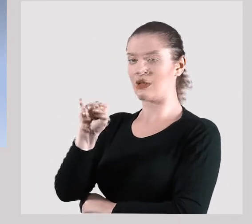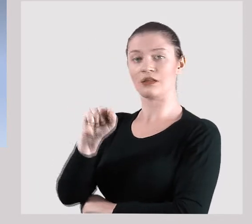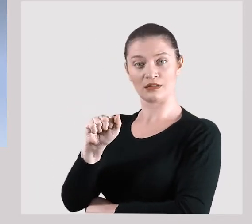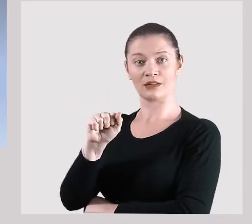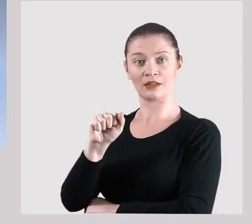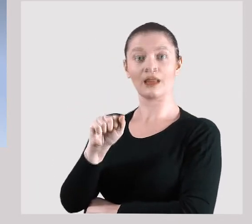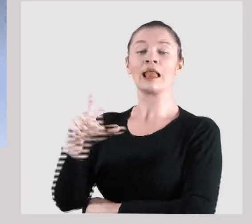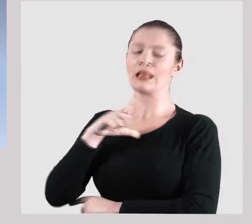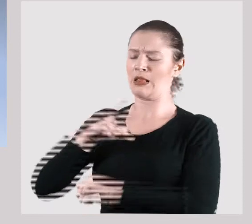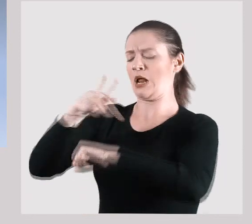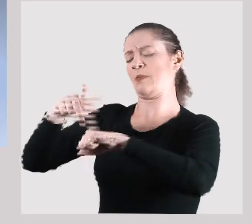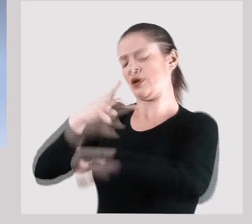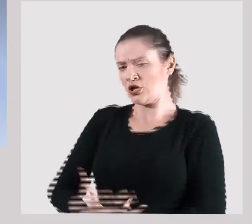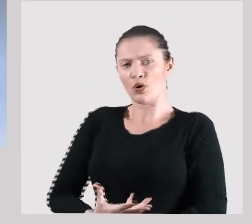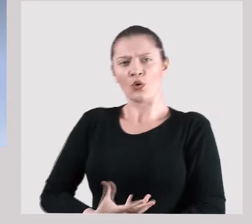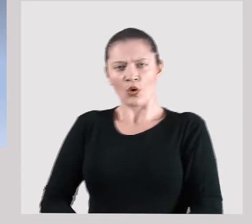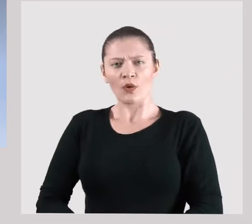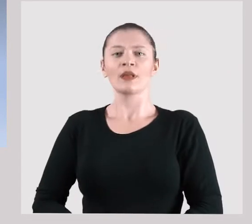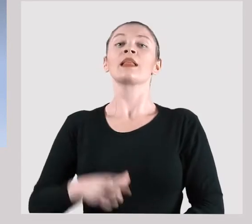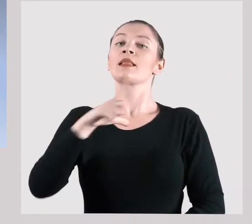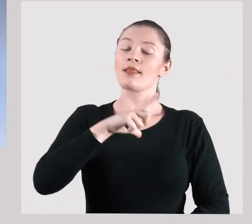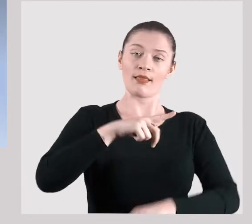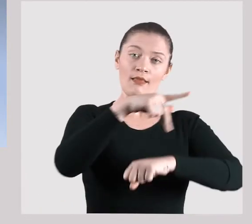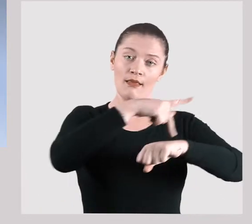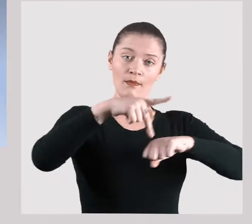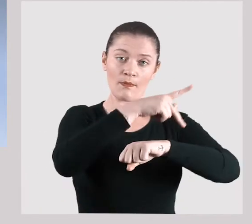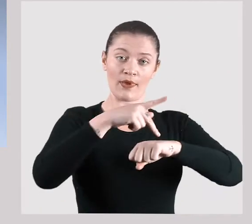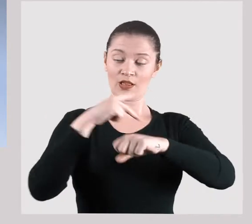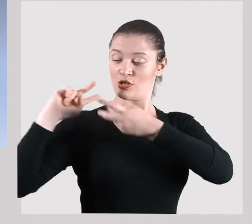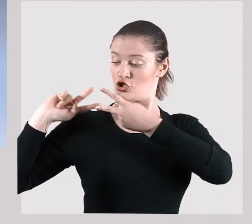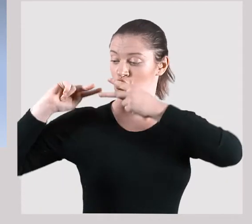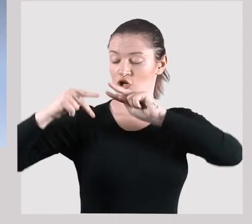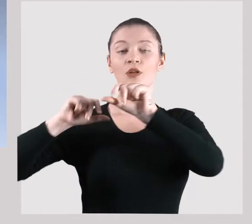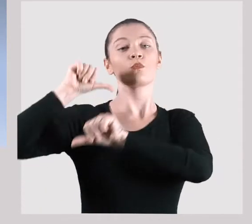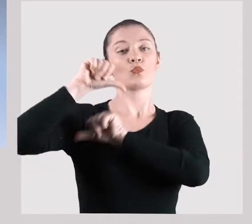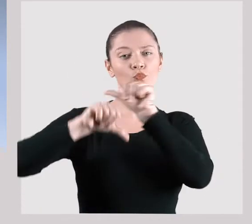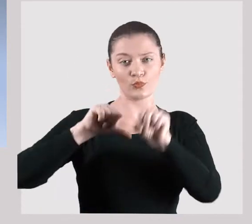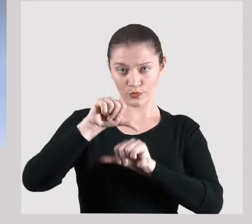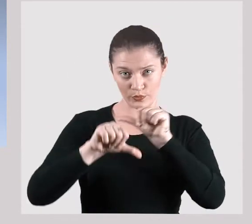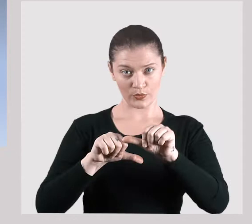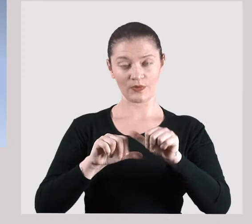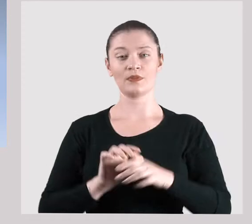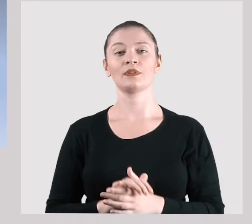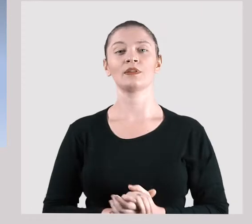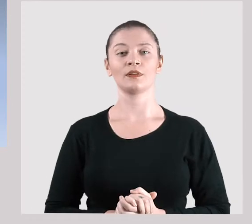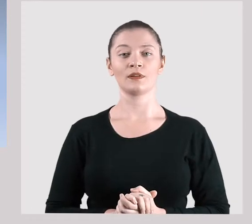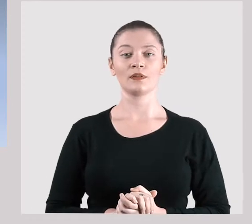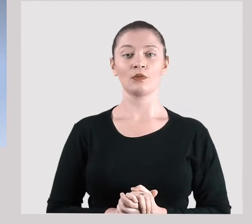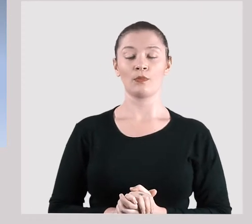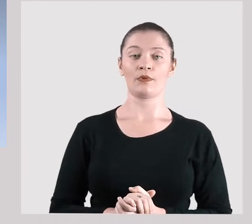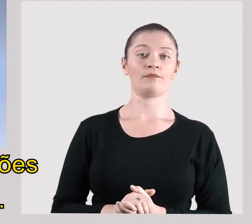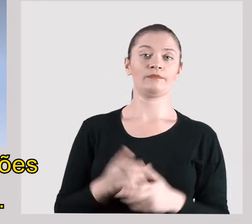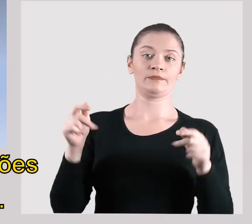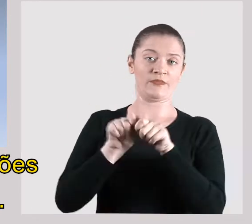edição gênica, tem países que já estão editando genes em pessoas saudáveis para, né, digamos, ficar um melhoramento